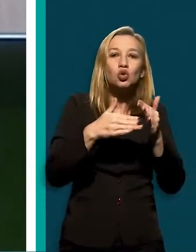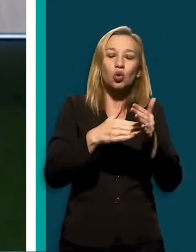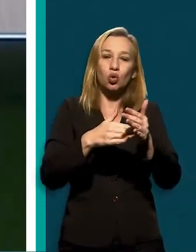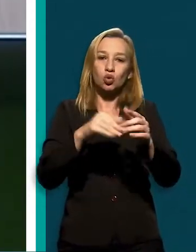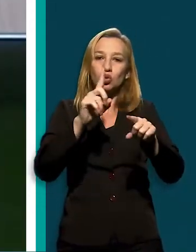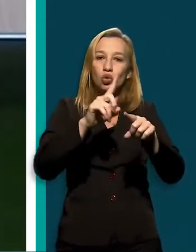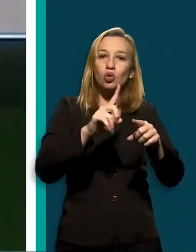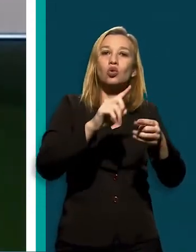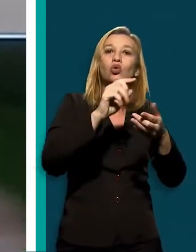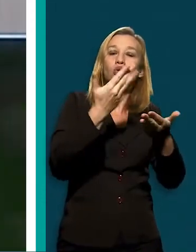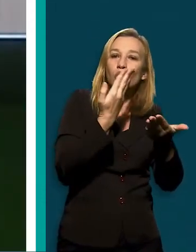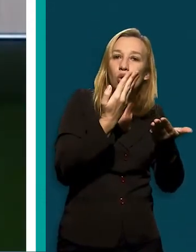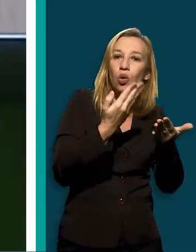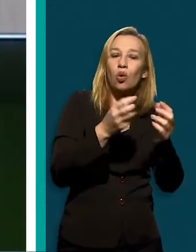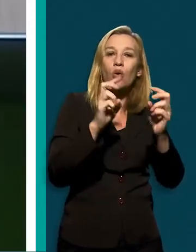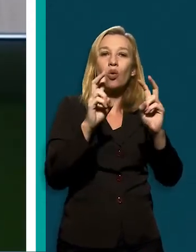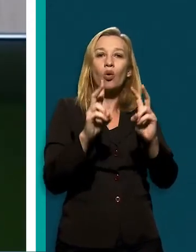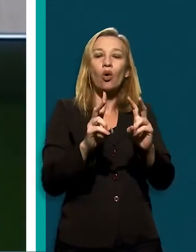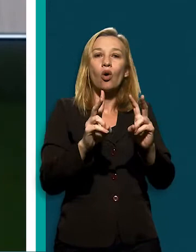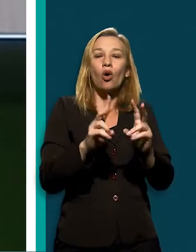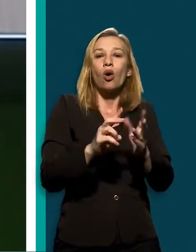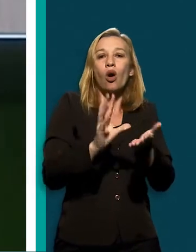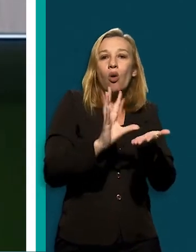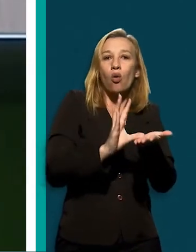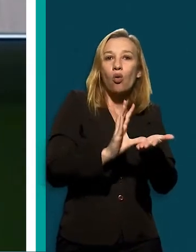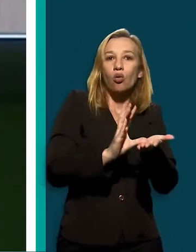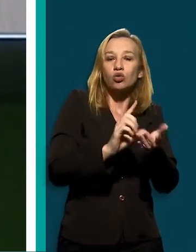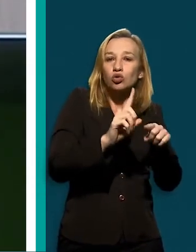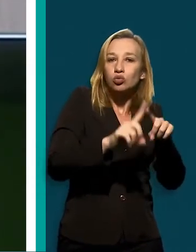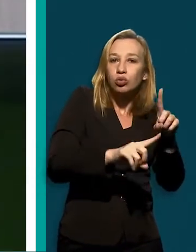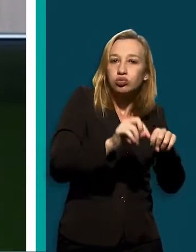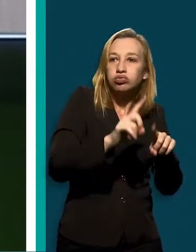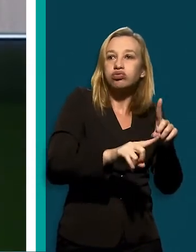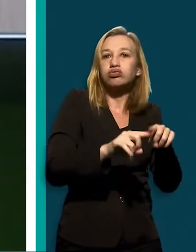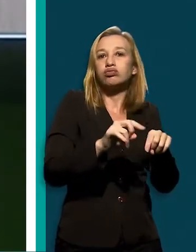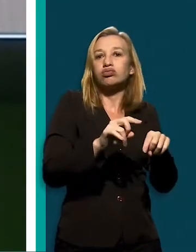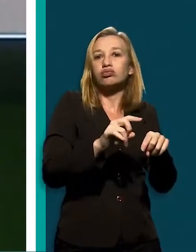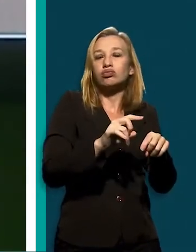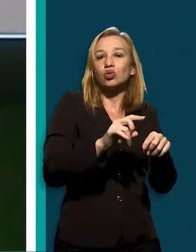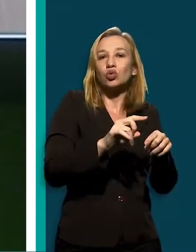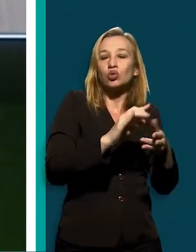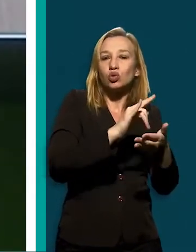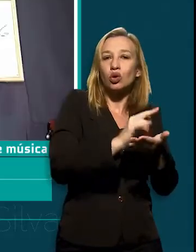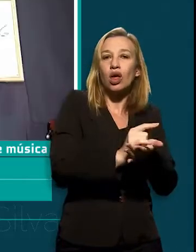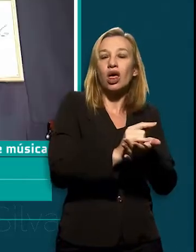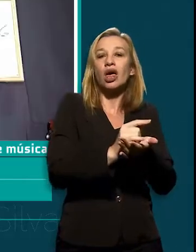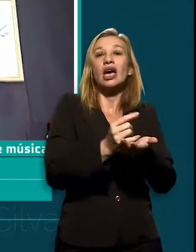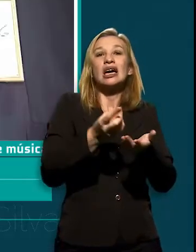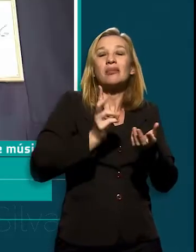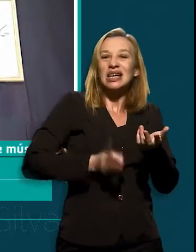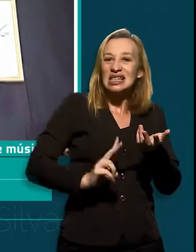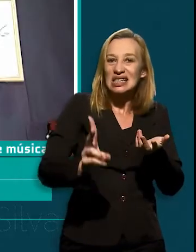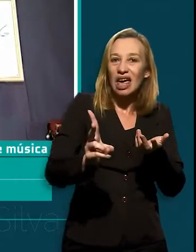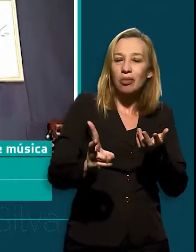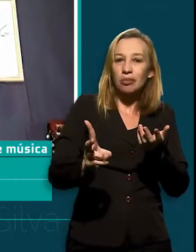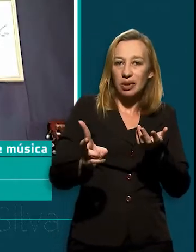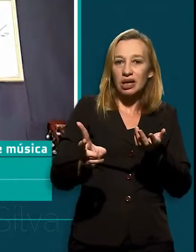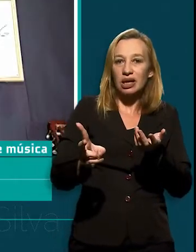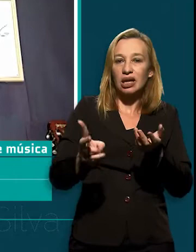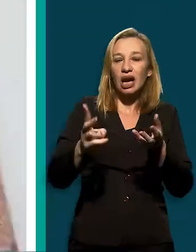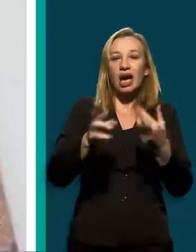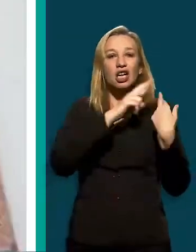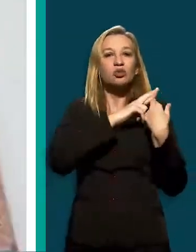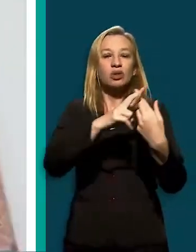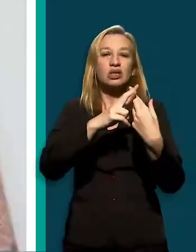conteúdo eu te passo, todo aprendizado, mas você, ele sempre jogava a responsabilidade em cima do professor, e não funciona assim,